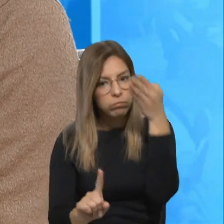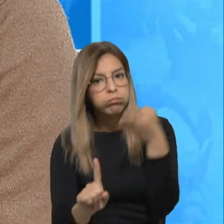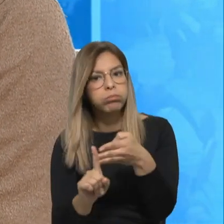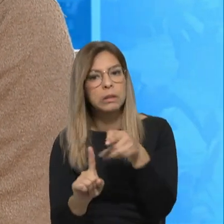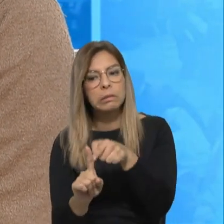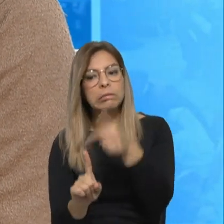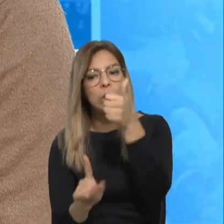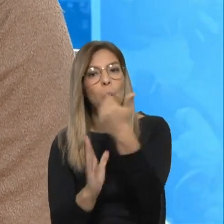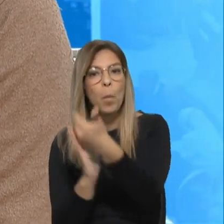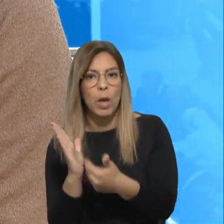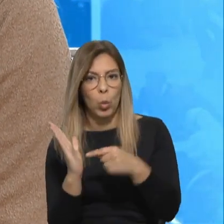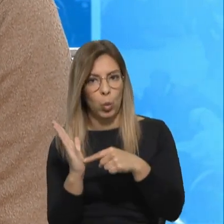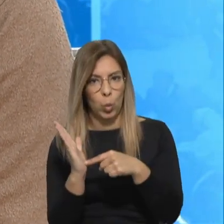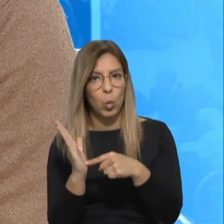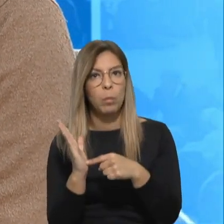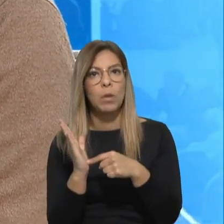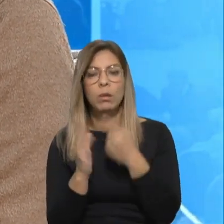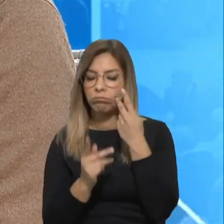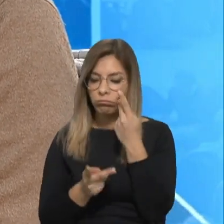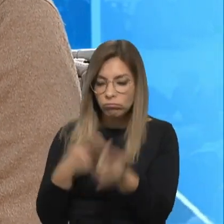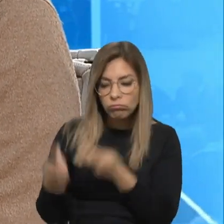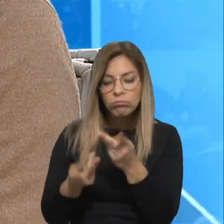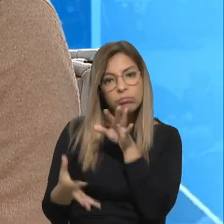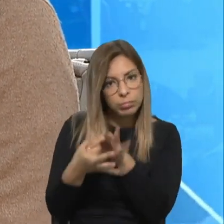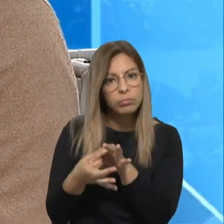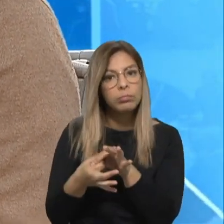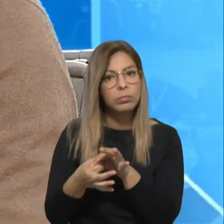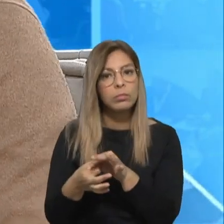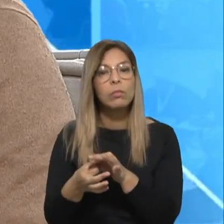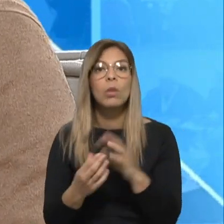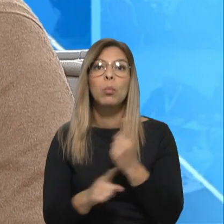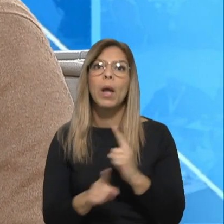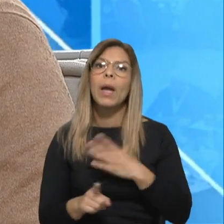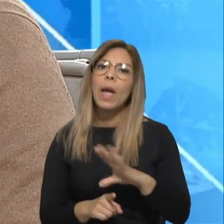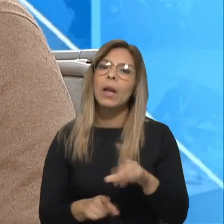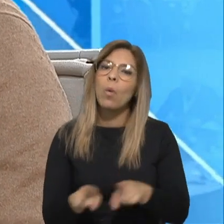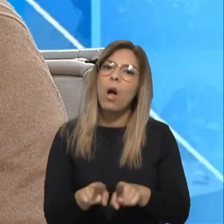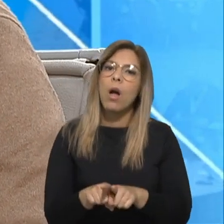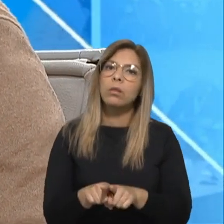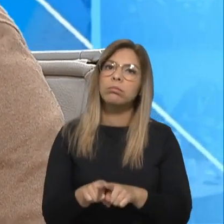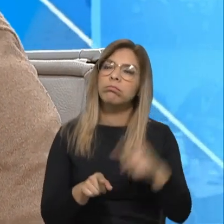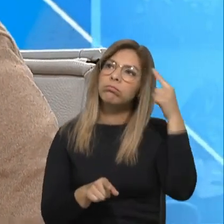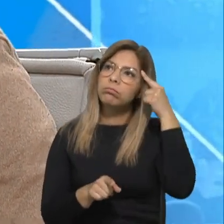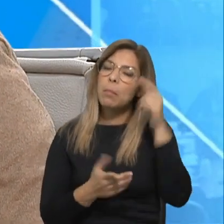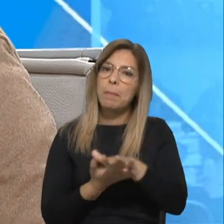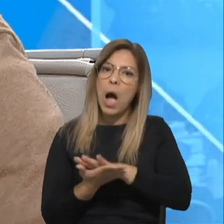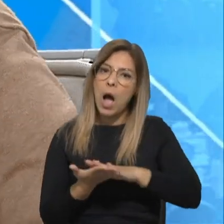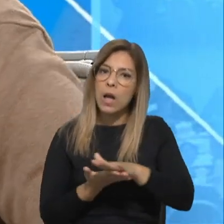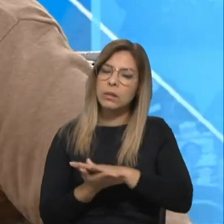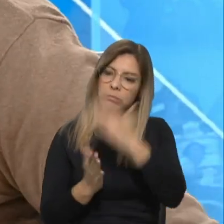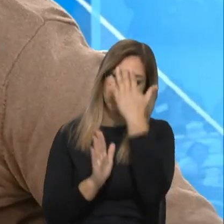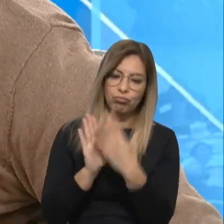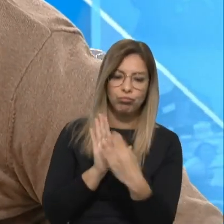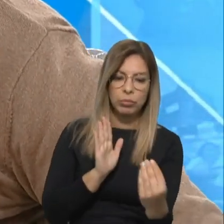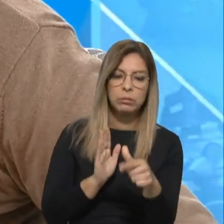no documento que temos para análise, porque queremos exprimir um conjunto estável de princípios, valores e referências para a